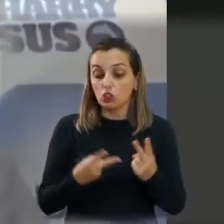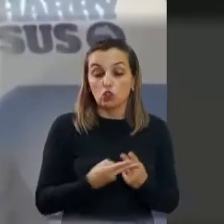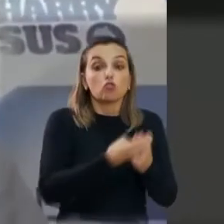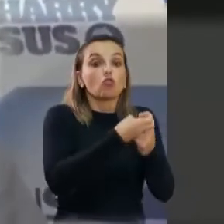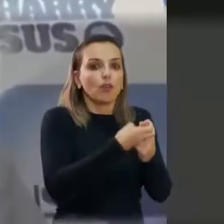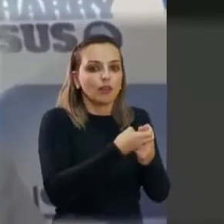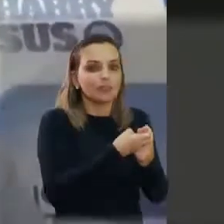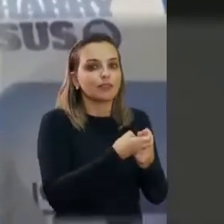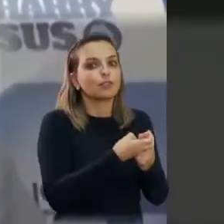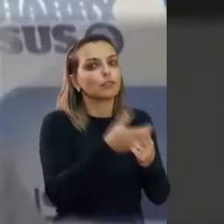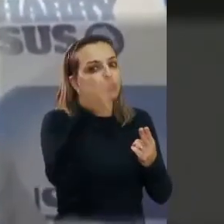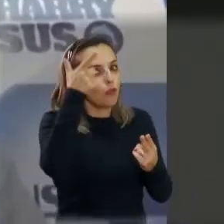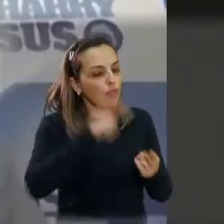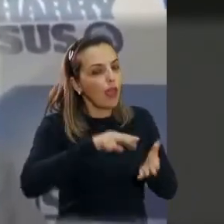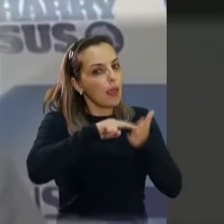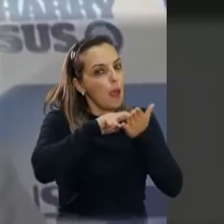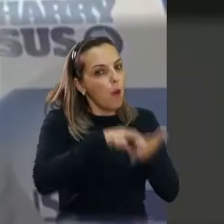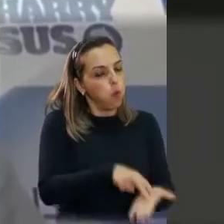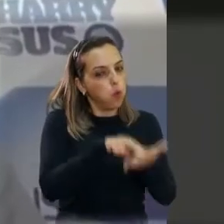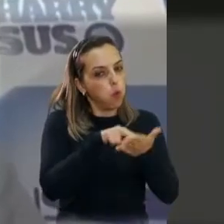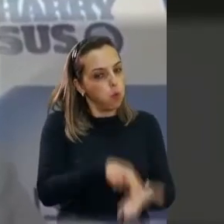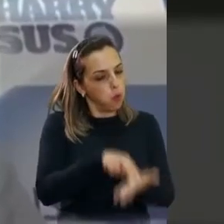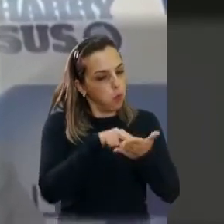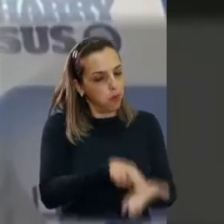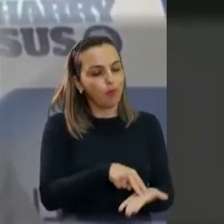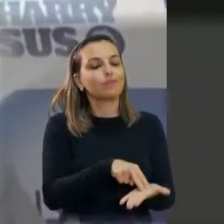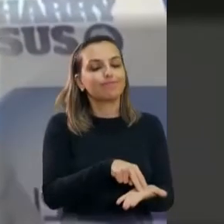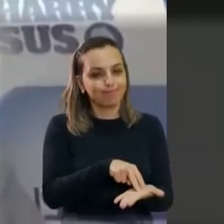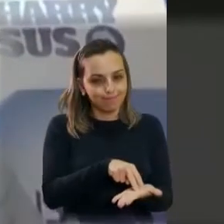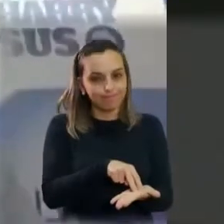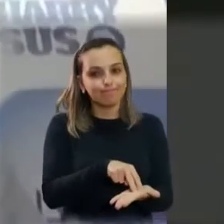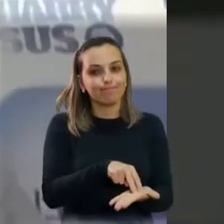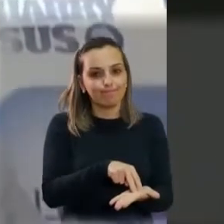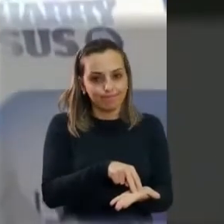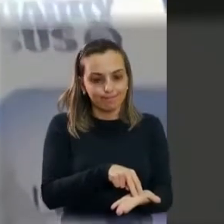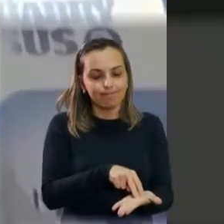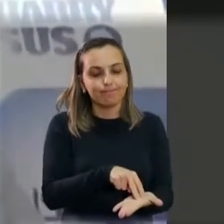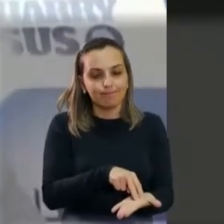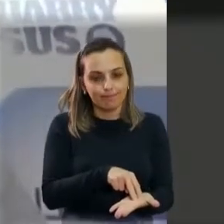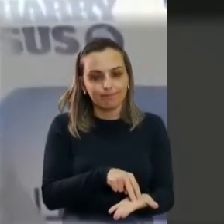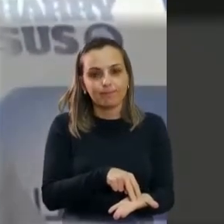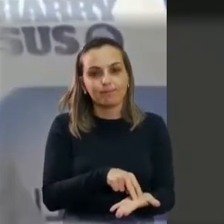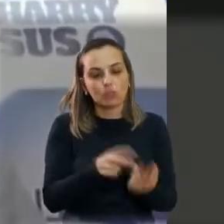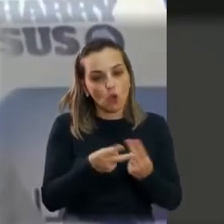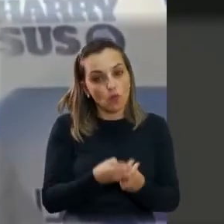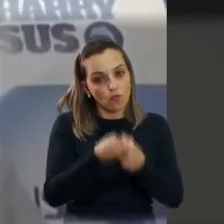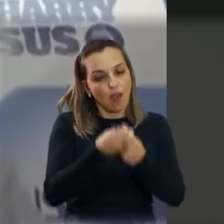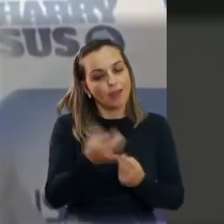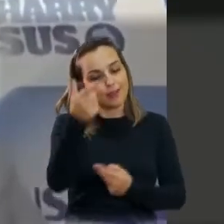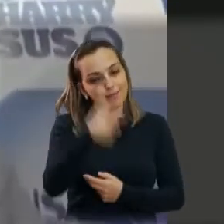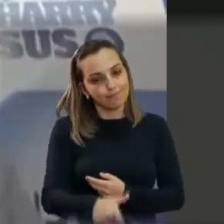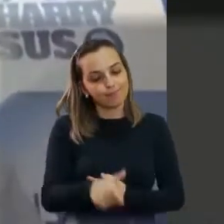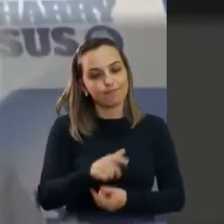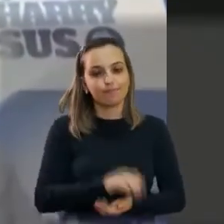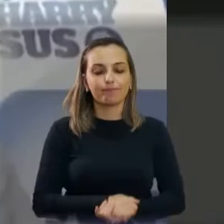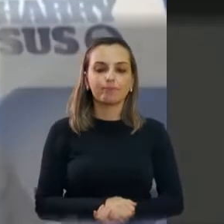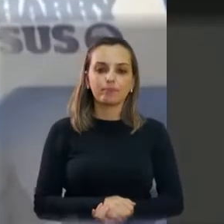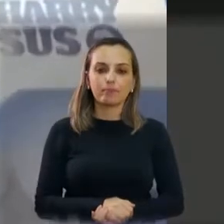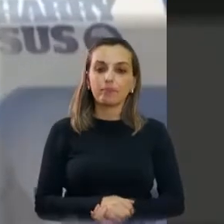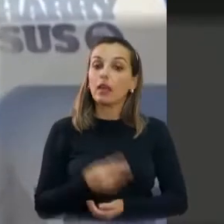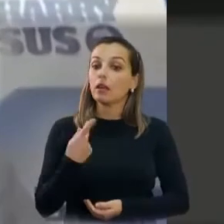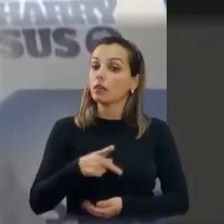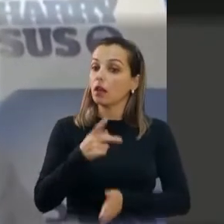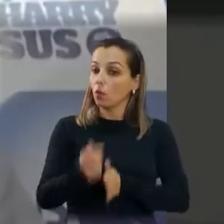assim, está segurando esta onda, ou as ondas, né? E aqui em Araraquara, nós